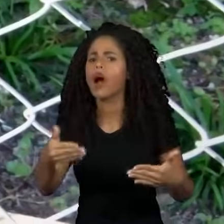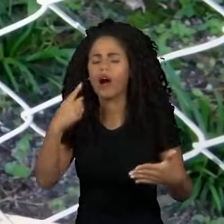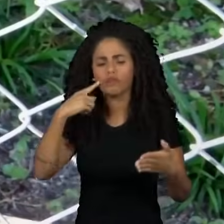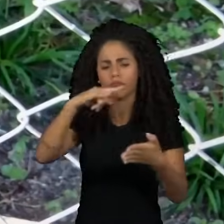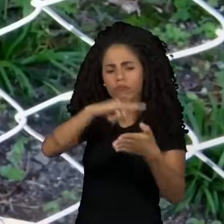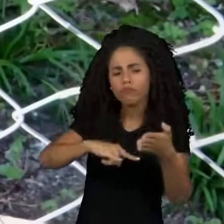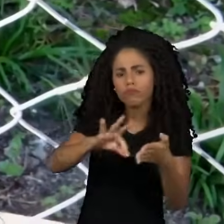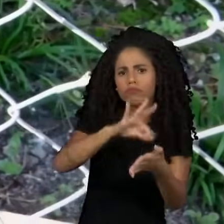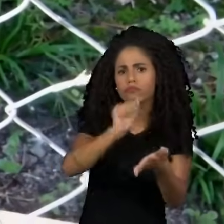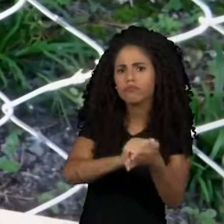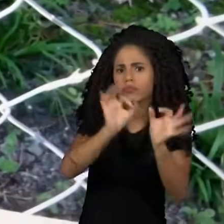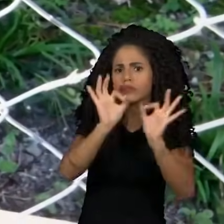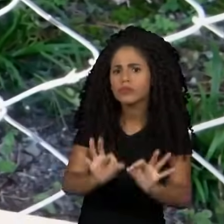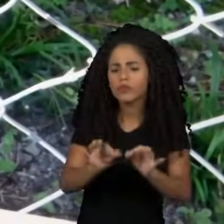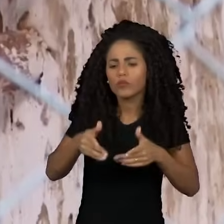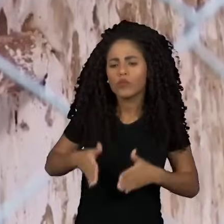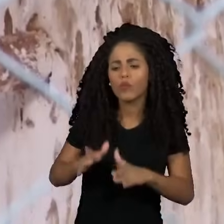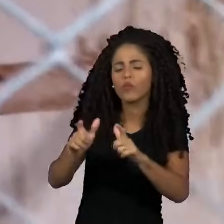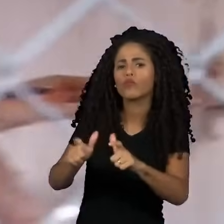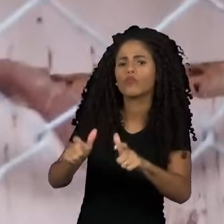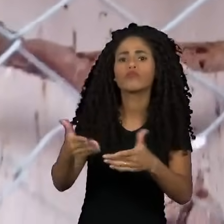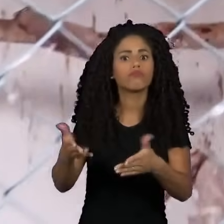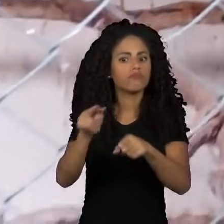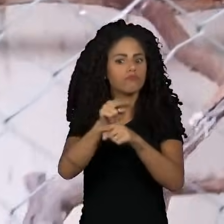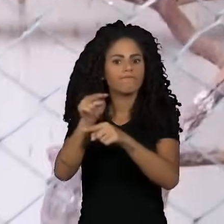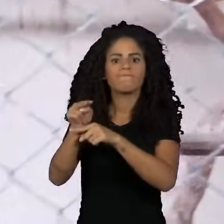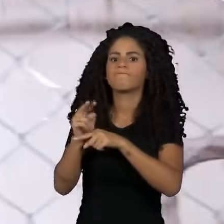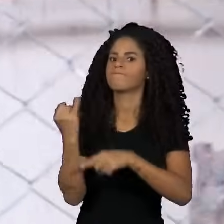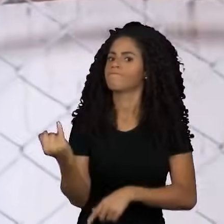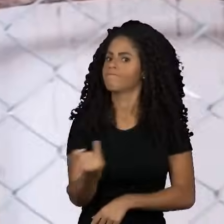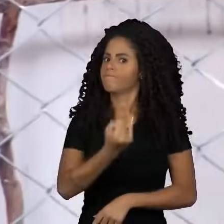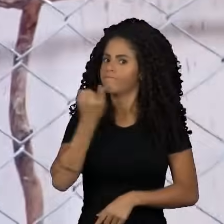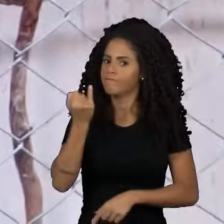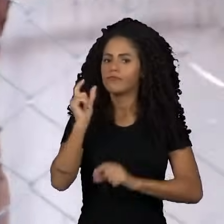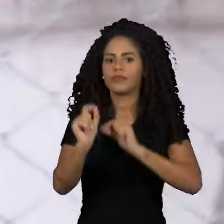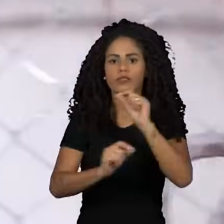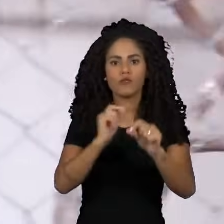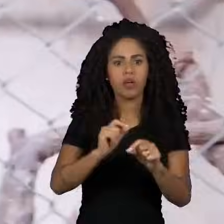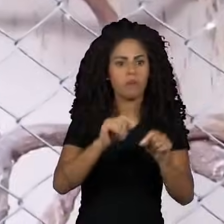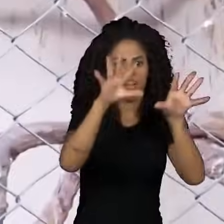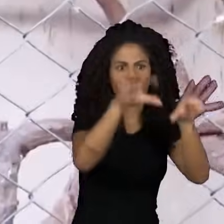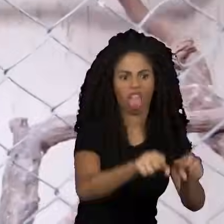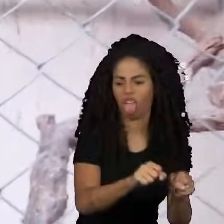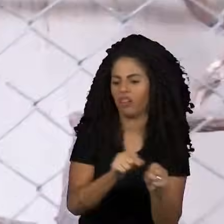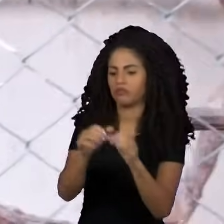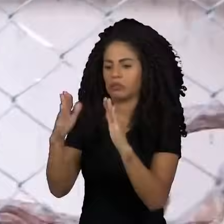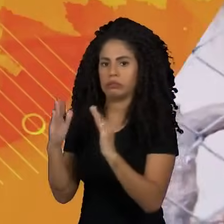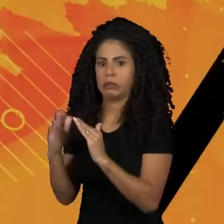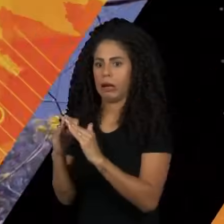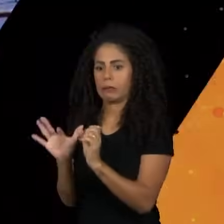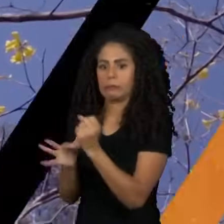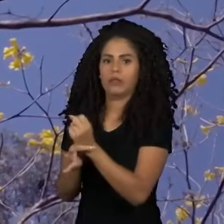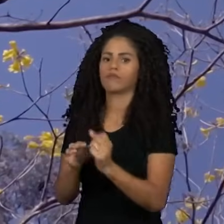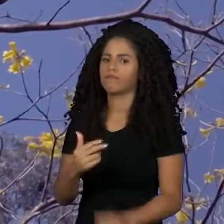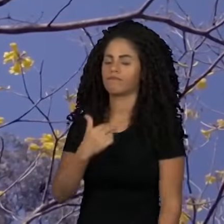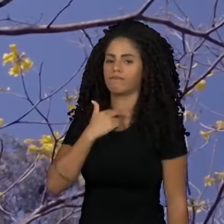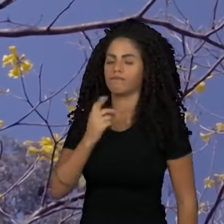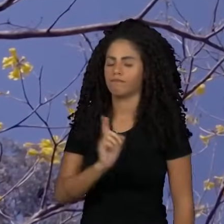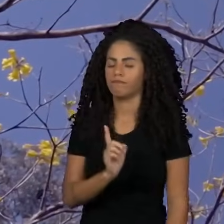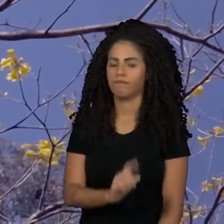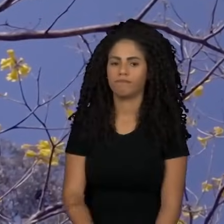bicho precisa ser nascido, né, sob cuidados humanos. Então não, de forma alguma, pode pegar um bicho na natureza e pegar para criar.